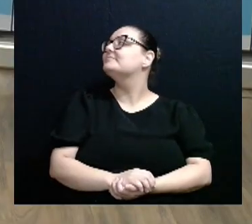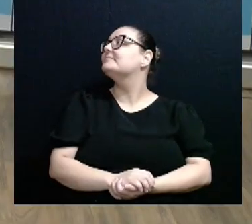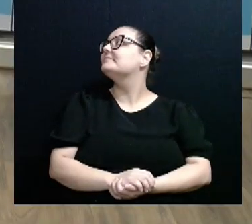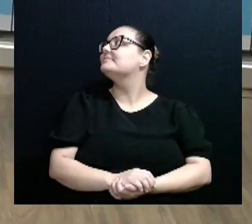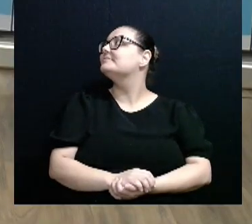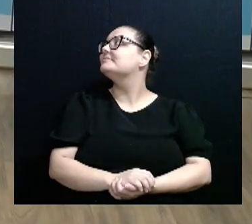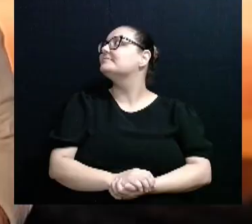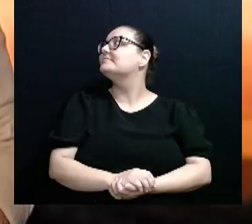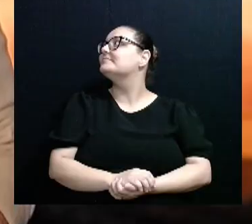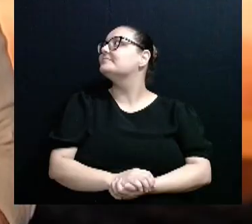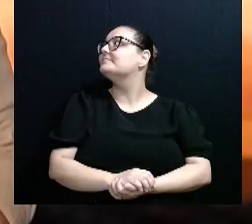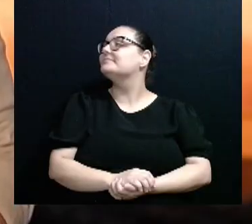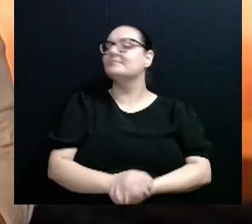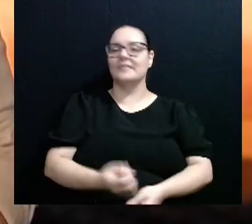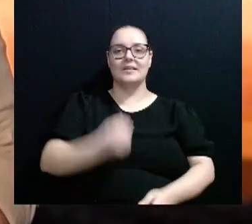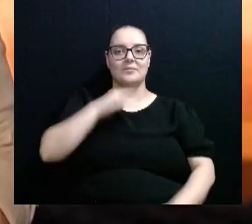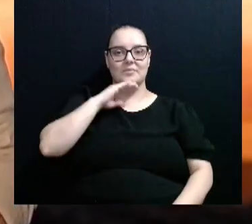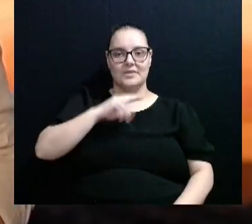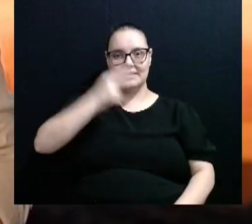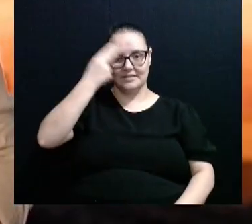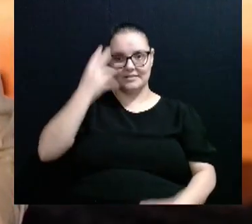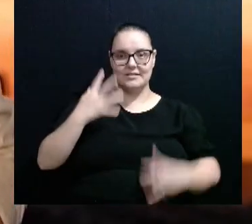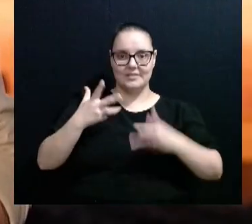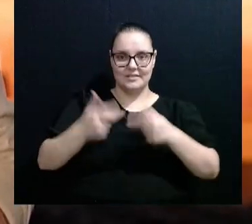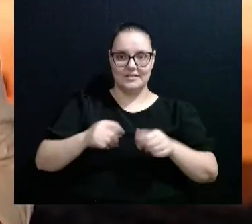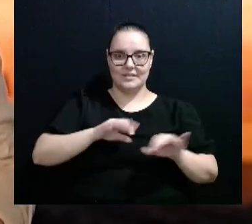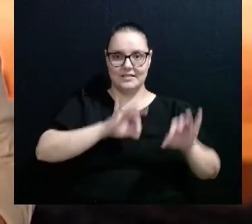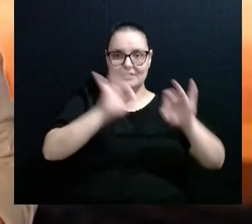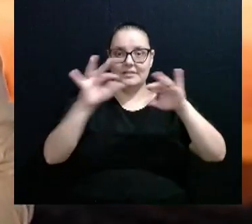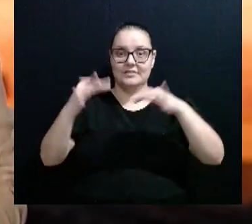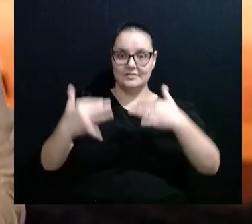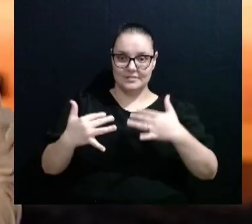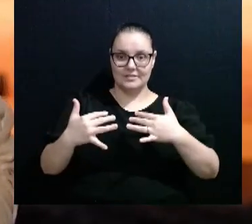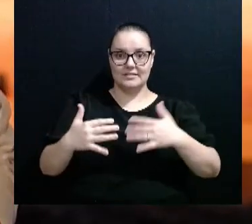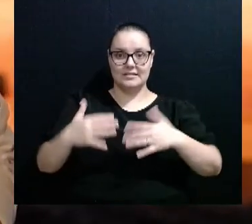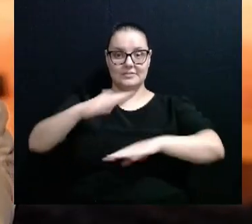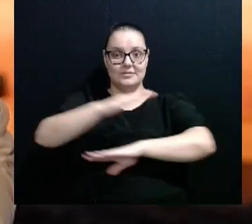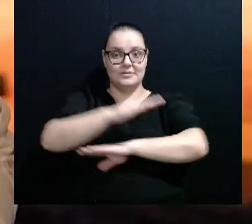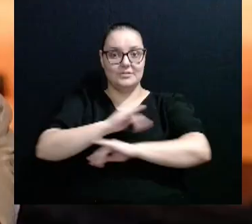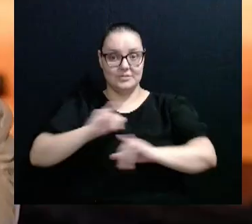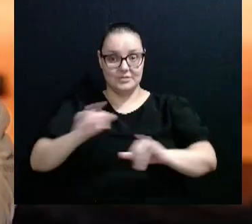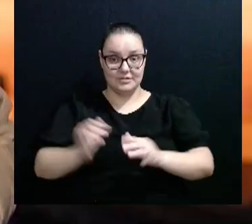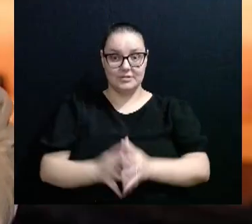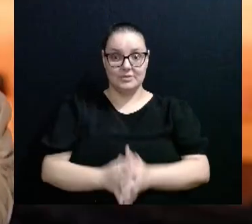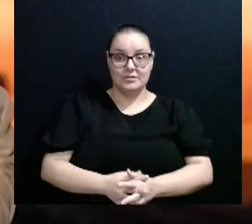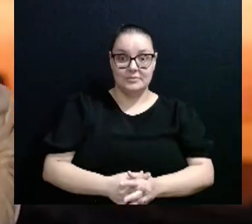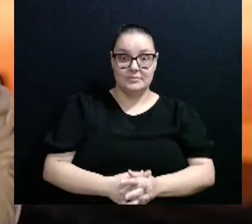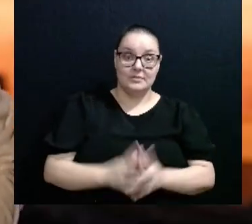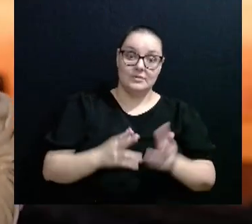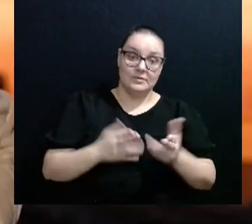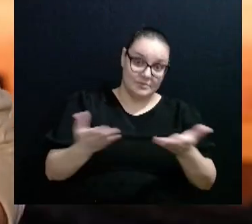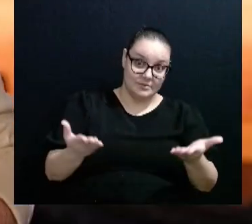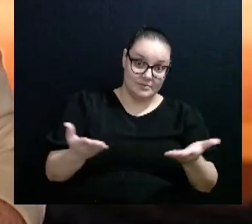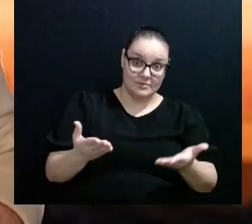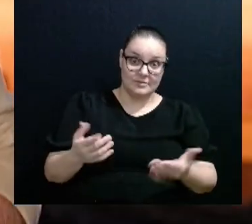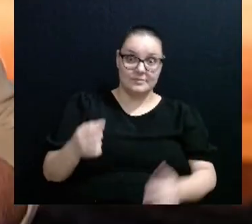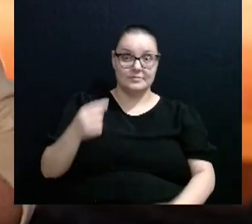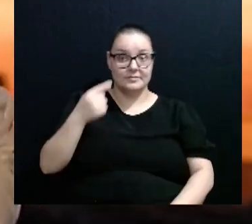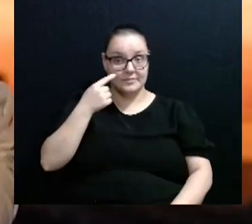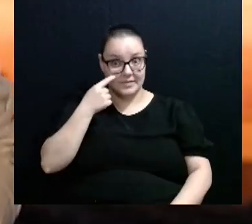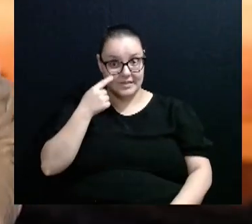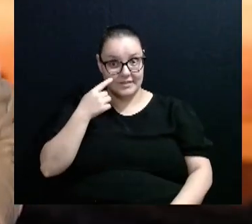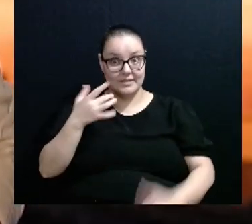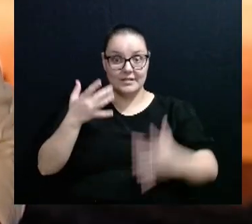Boa tarde, Gabriel. Boa tarde a todos que nos acompanham no Jornal Câmara Notícia. Como vocês podem ver, eu estou aqui no Teatro Castro